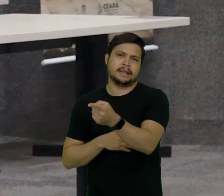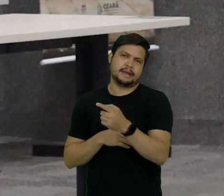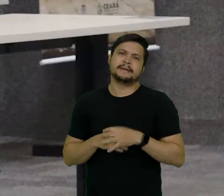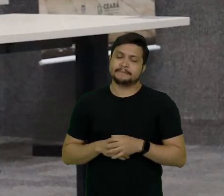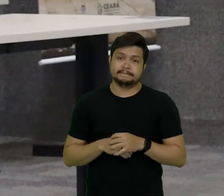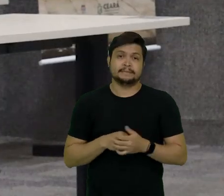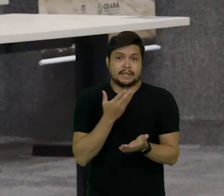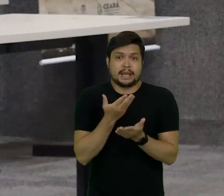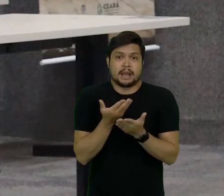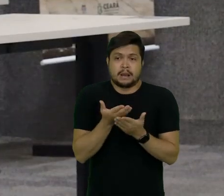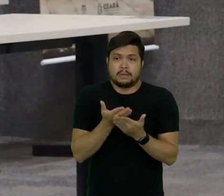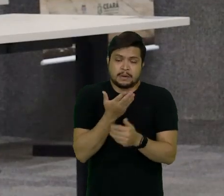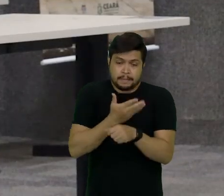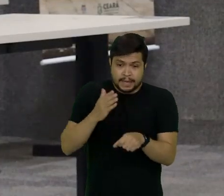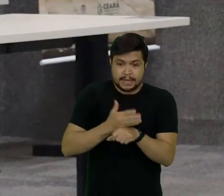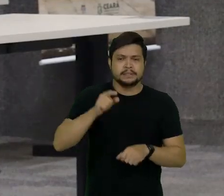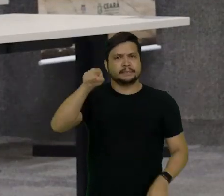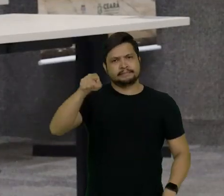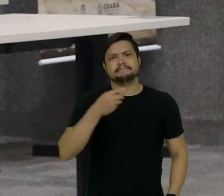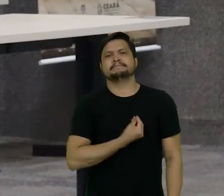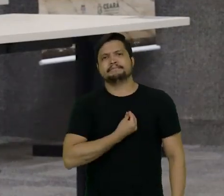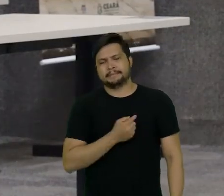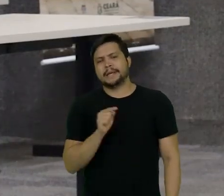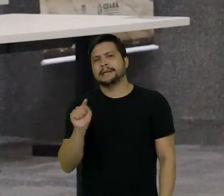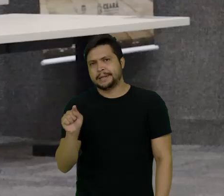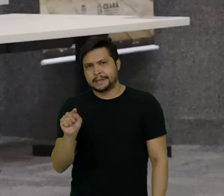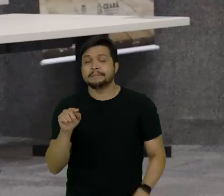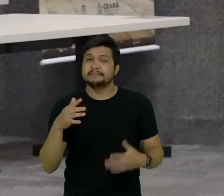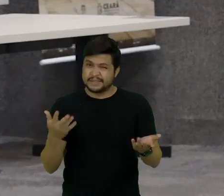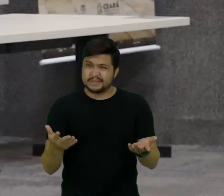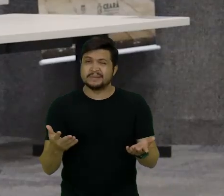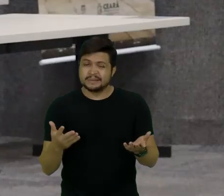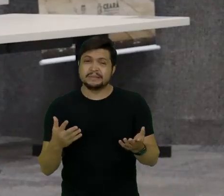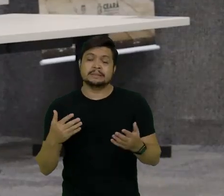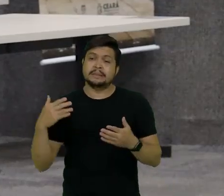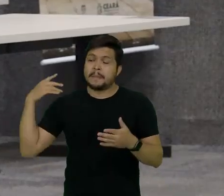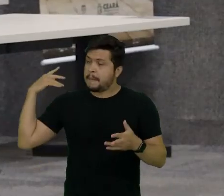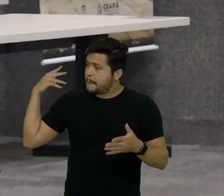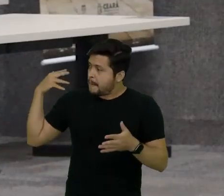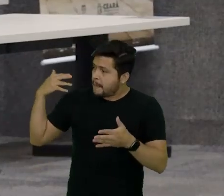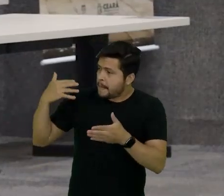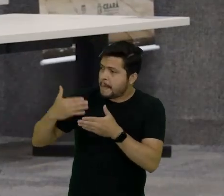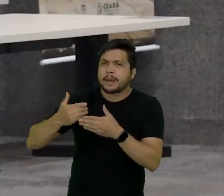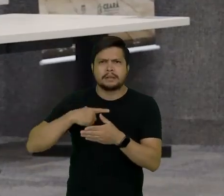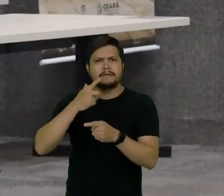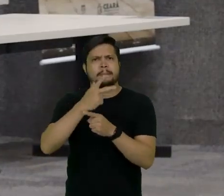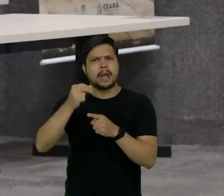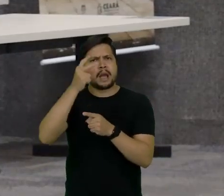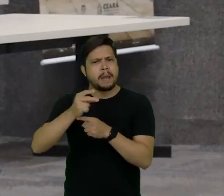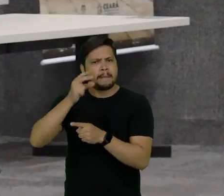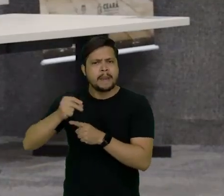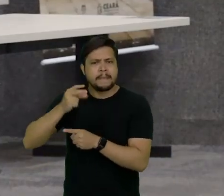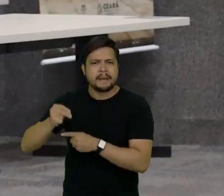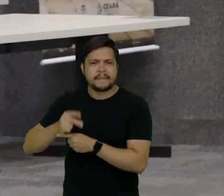no Massapê e a nossa aula prática era lá no Massapê. Então, assim, tinham várias coisas que ao longo dos 30 anos foram